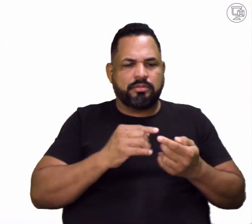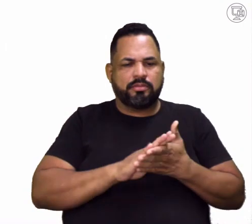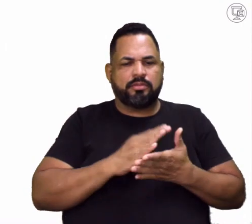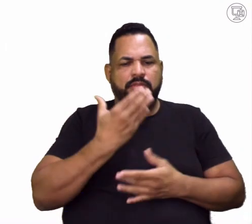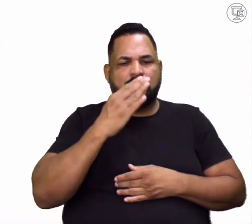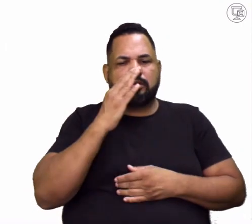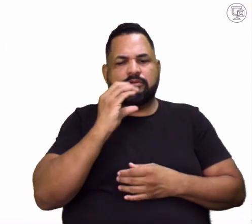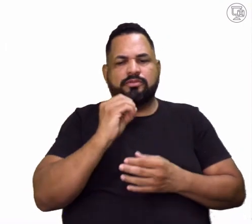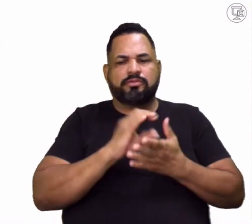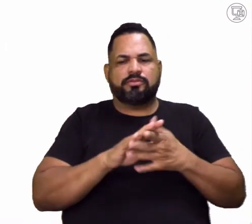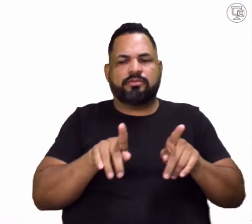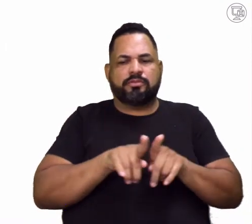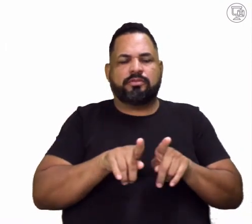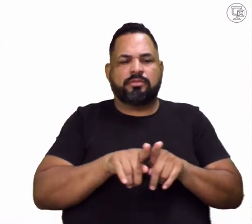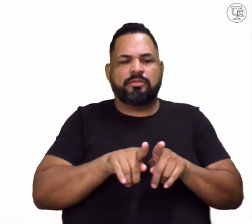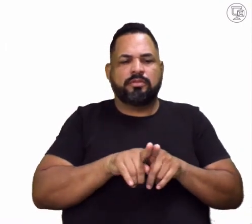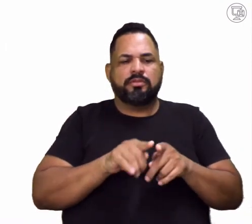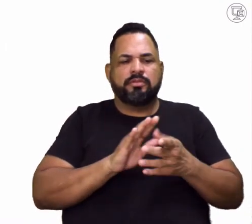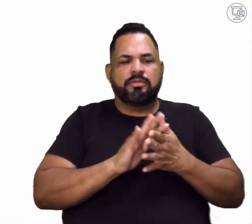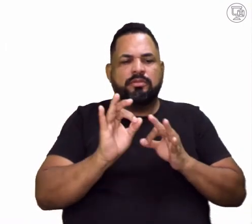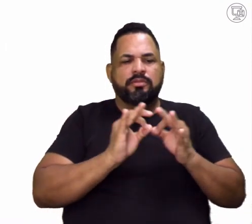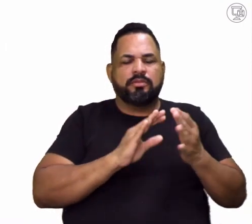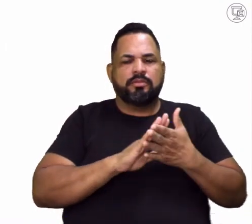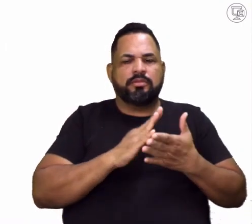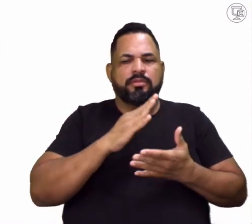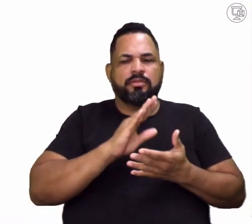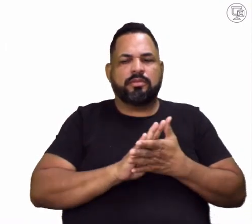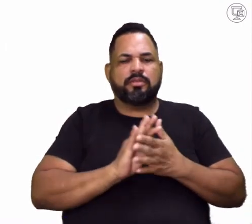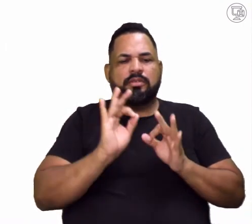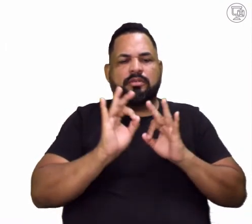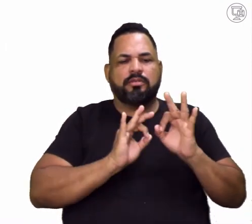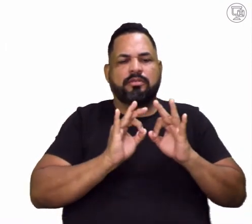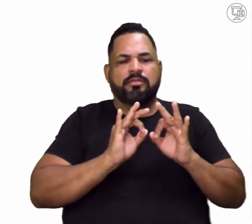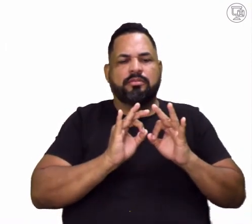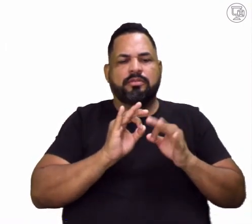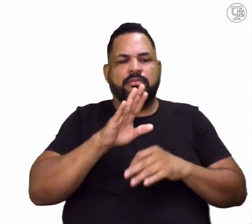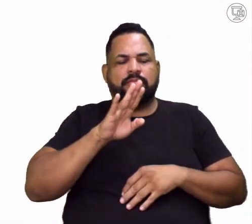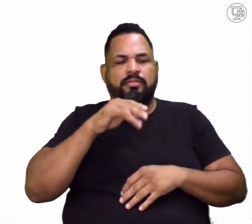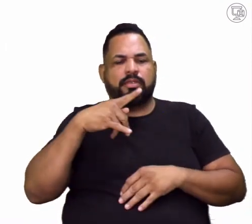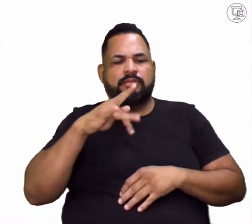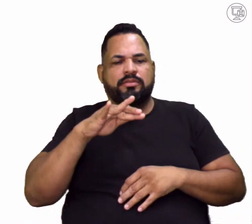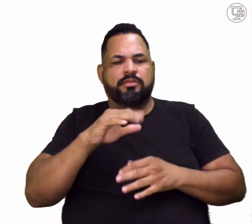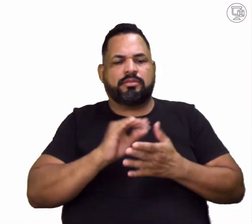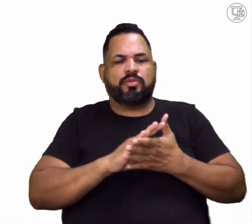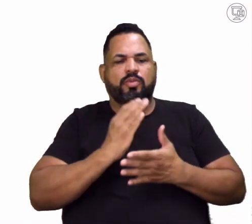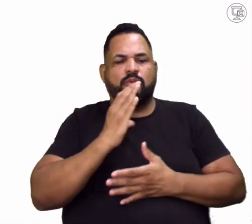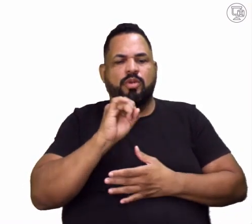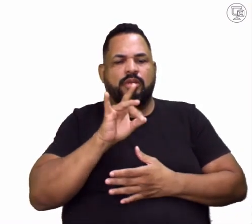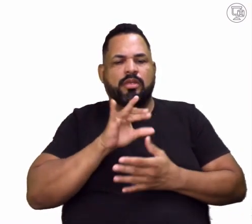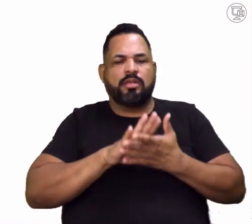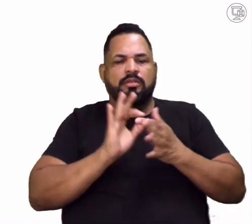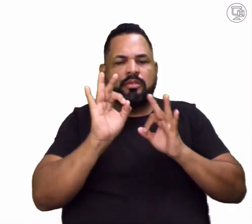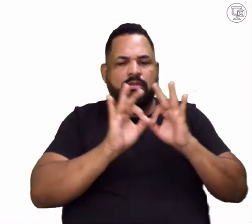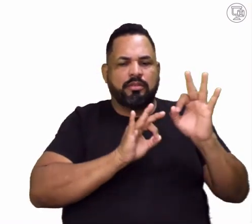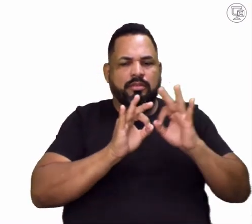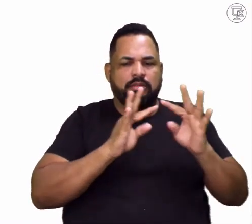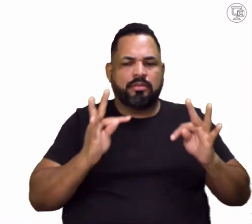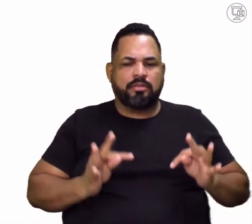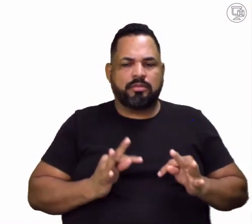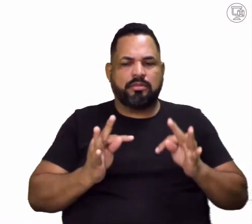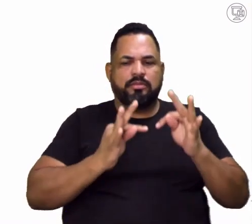sendo o último aço como armadura passiva o concreto armado é a tecnologia mais utilizada hoje no Brasil